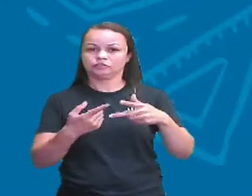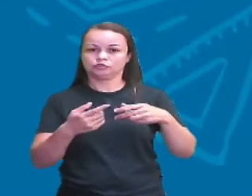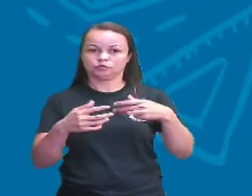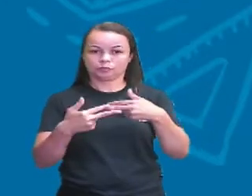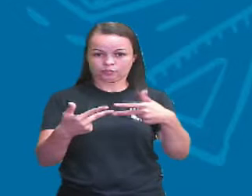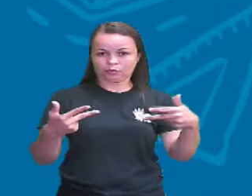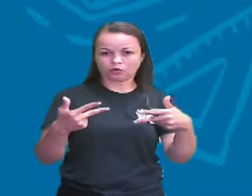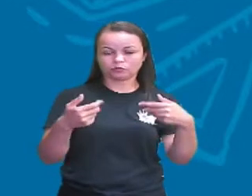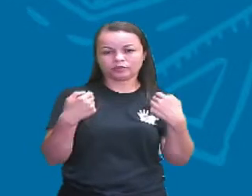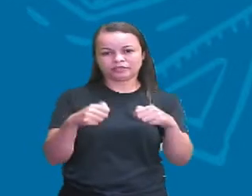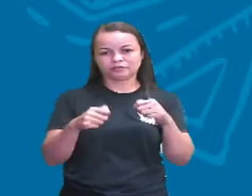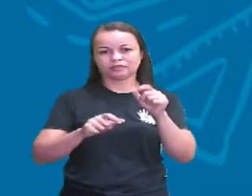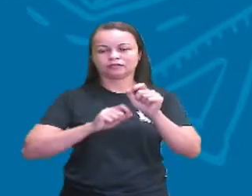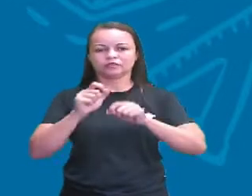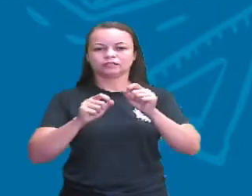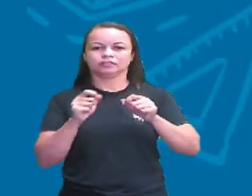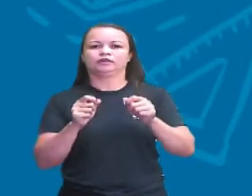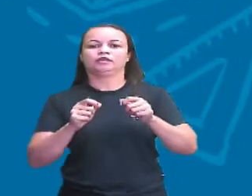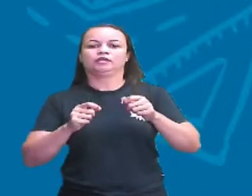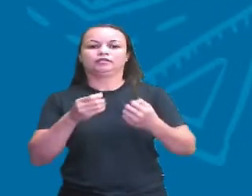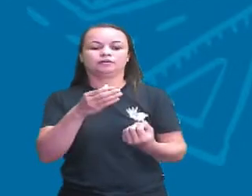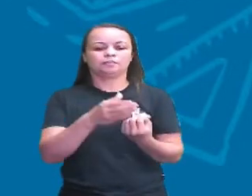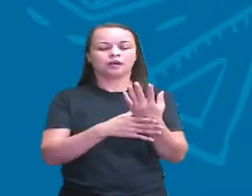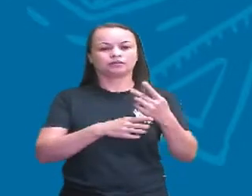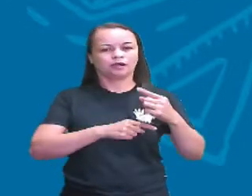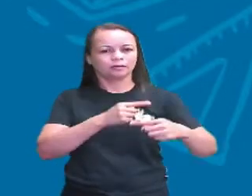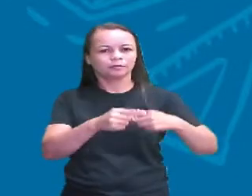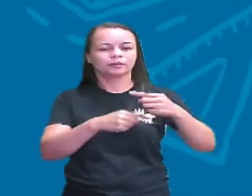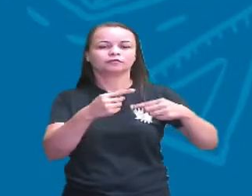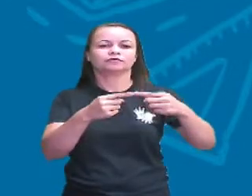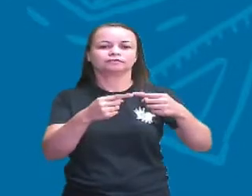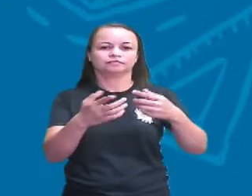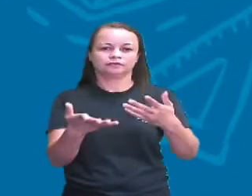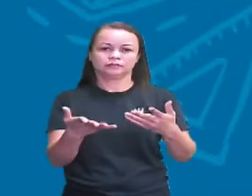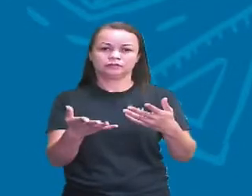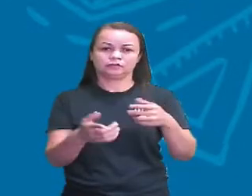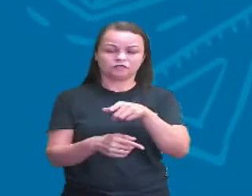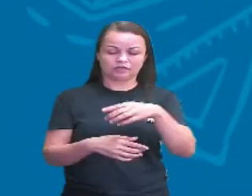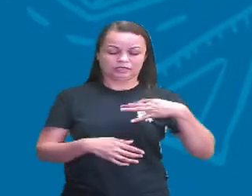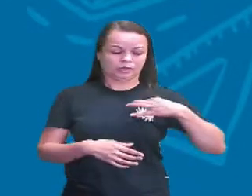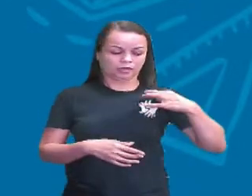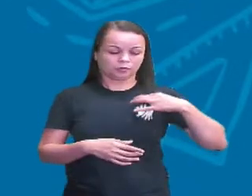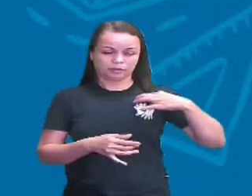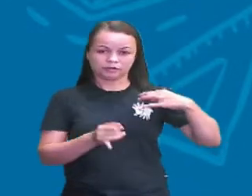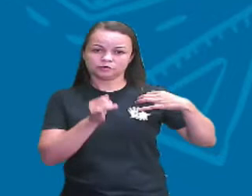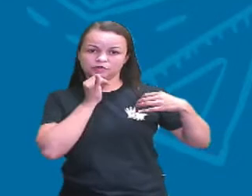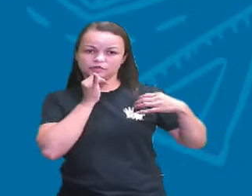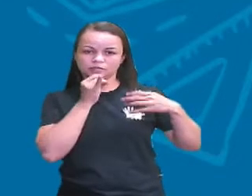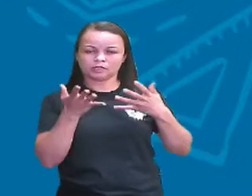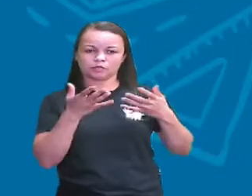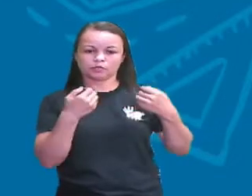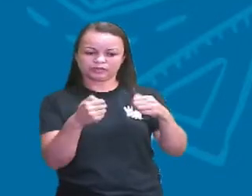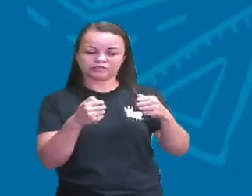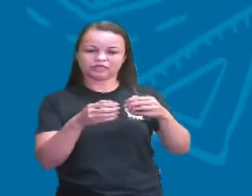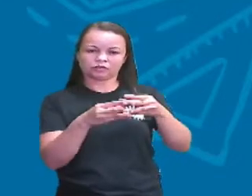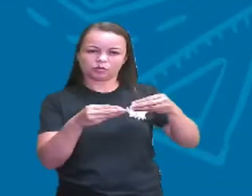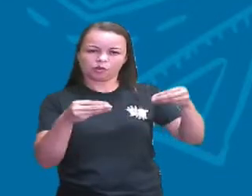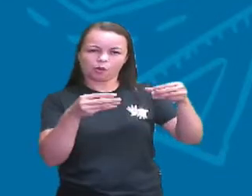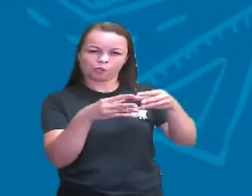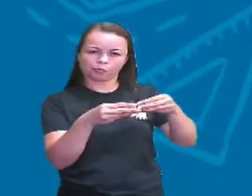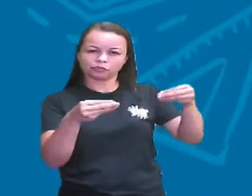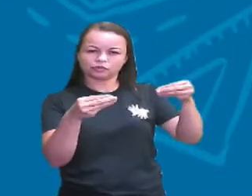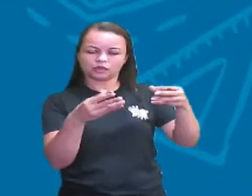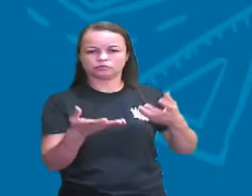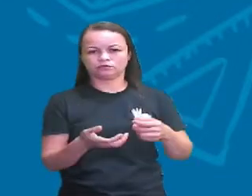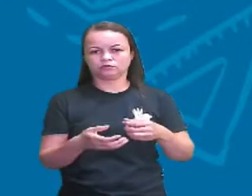Tá? Então, por exemplo, para fazer uma camisa, você tem que ter a matéria-prima que é o algodão. Para fazer um sapato, tu